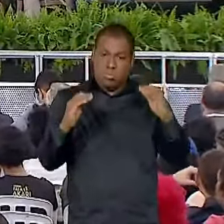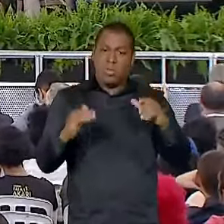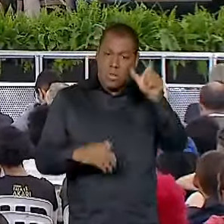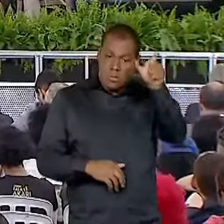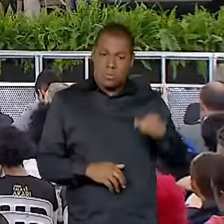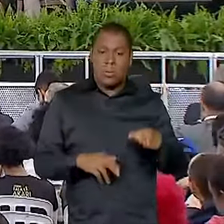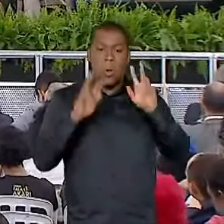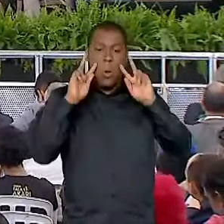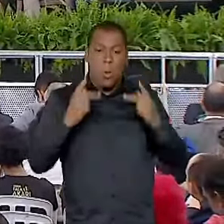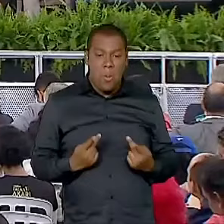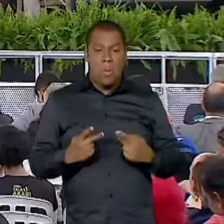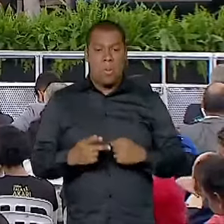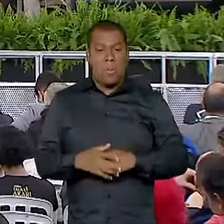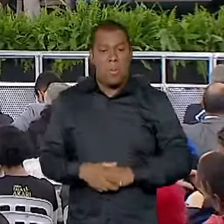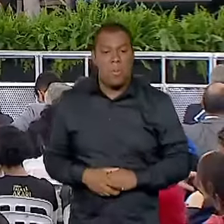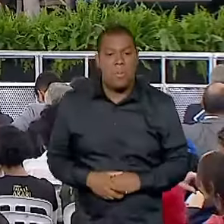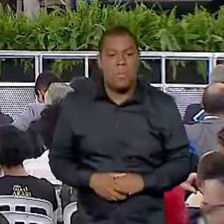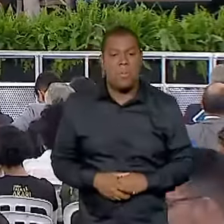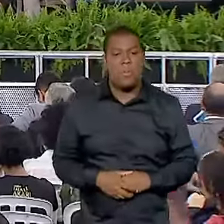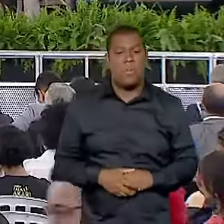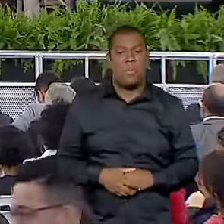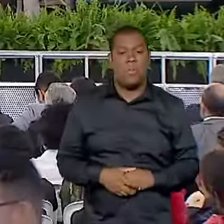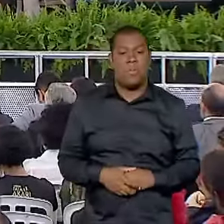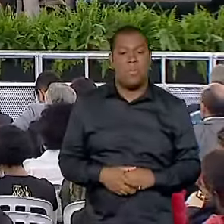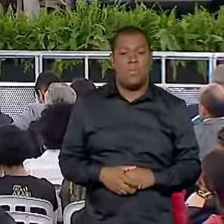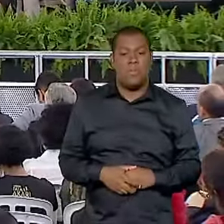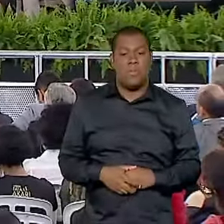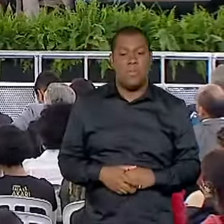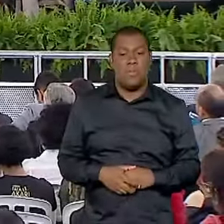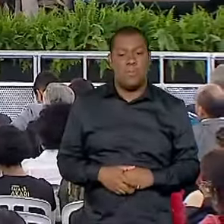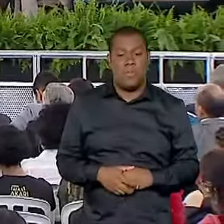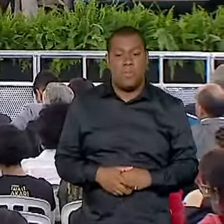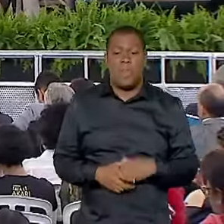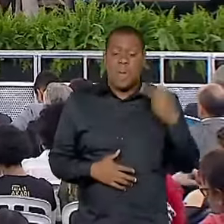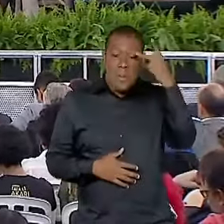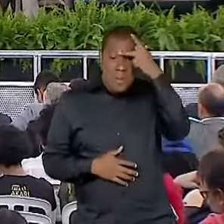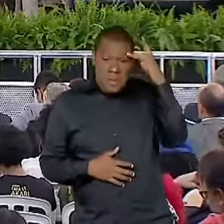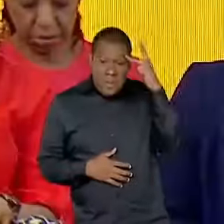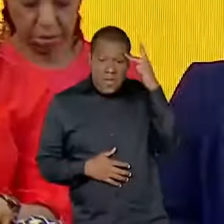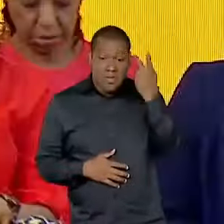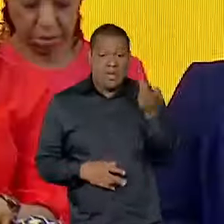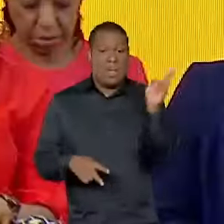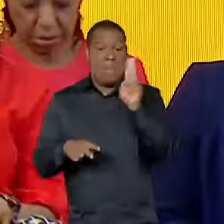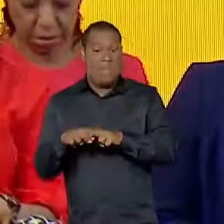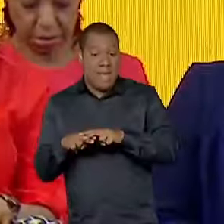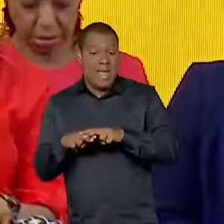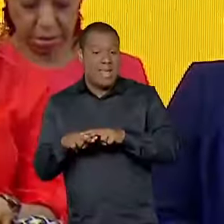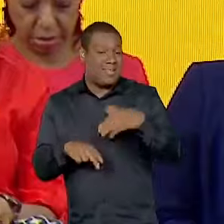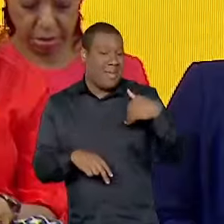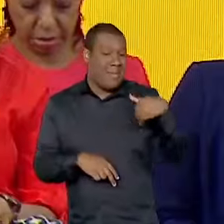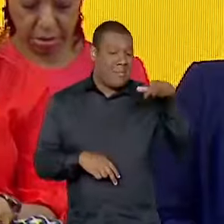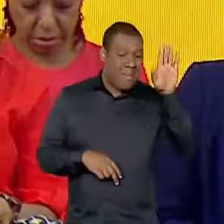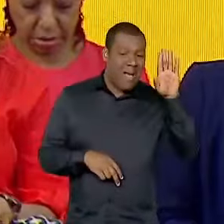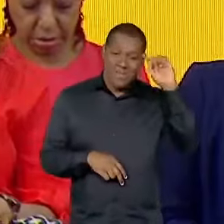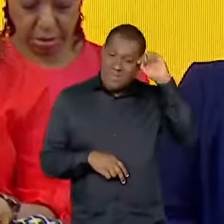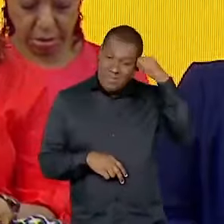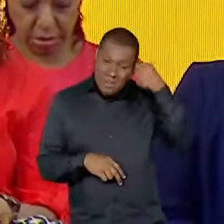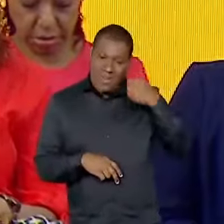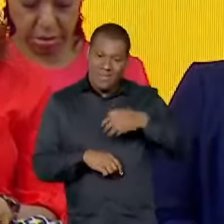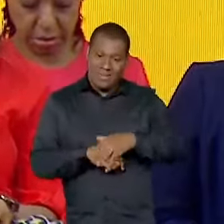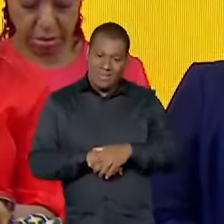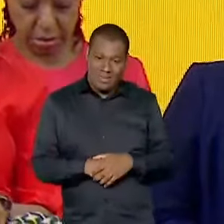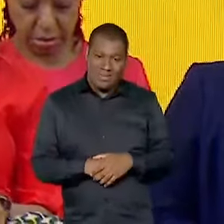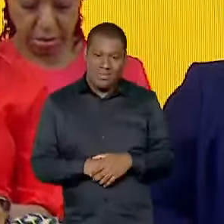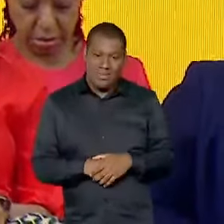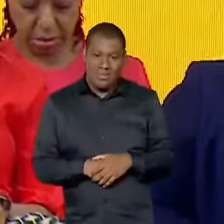Não por acaso é preta a cor da maioria dos encarcerados no país. Muitos deles posteriormente